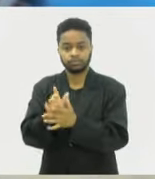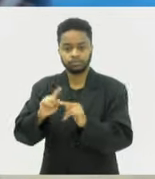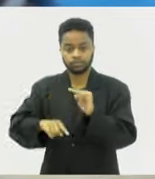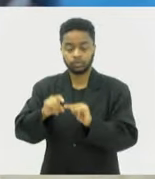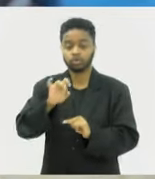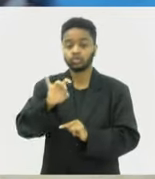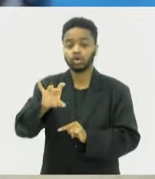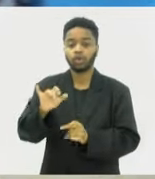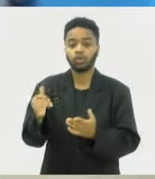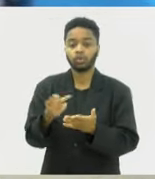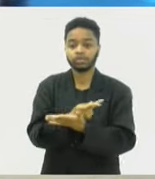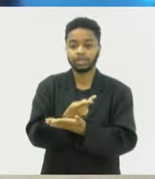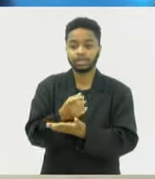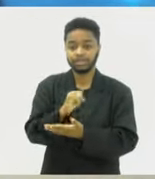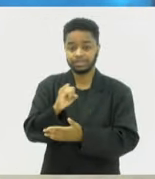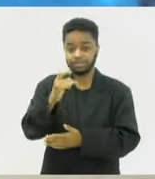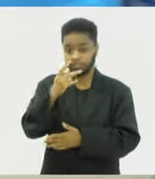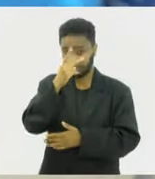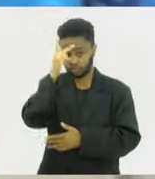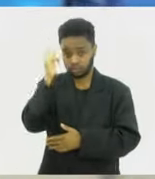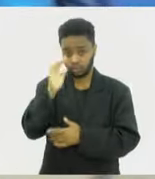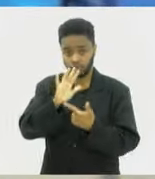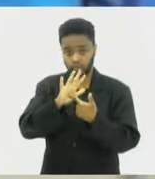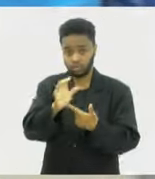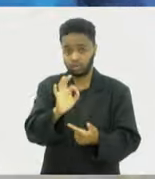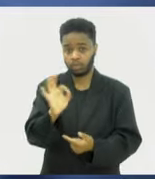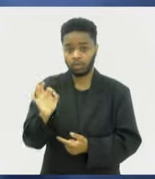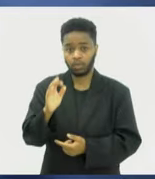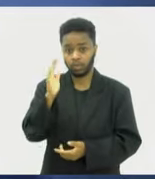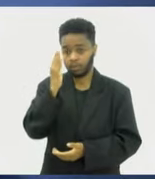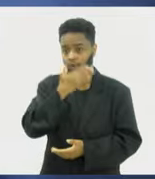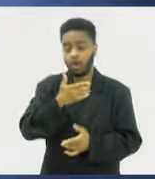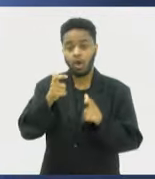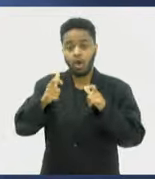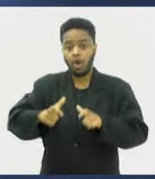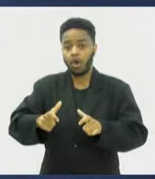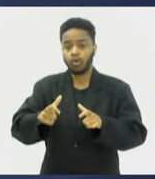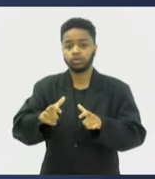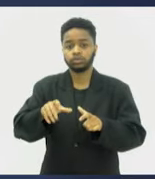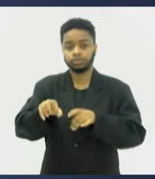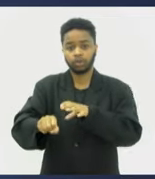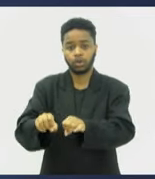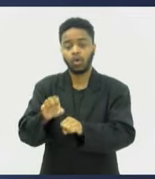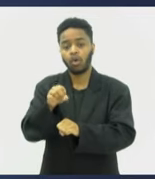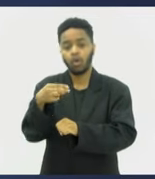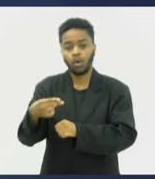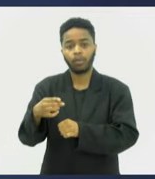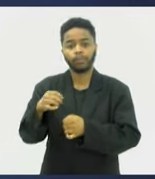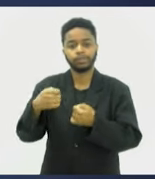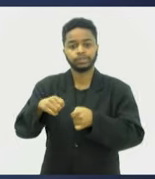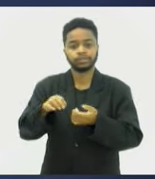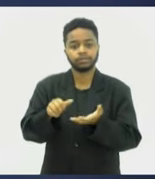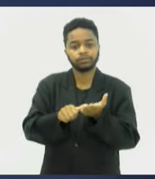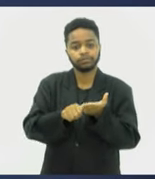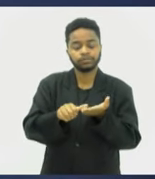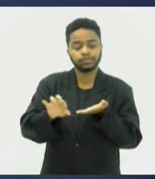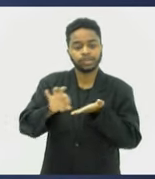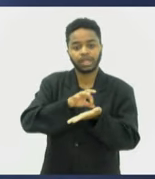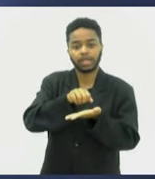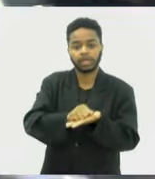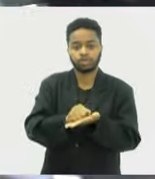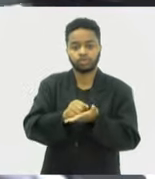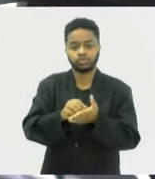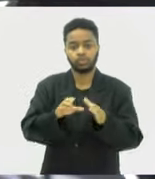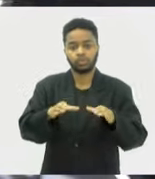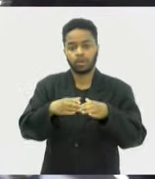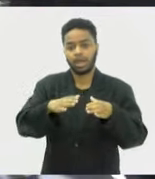caso o proprietário não comprove a procedência do material ou se credencie no ramo de desmontagem. O interesse principal do governo do